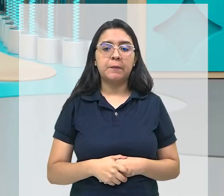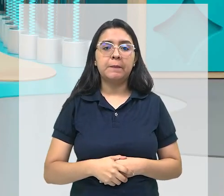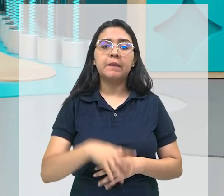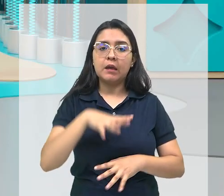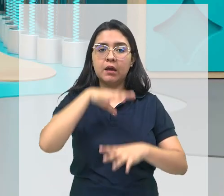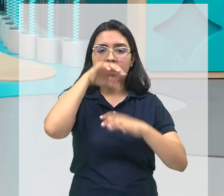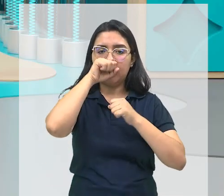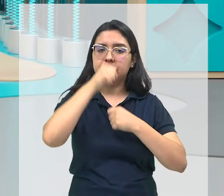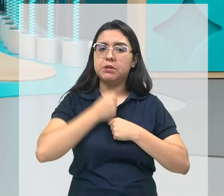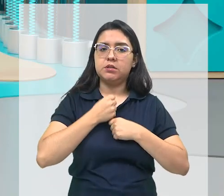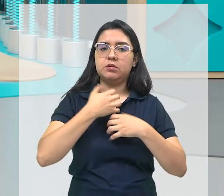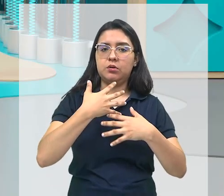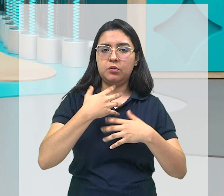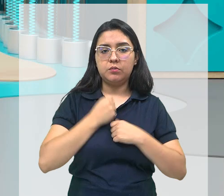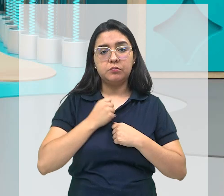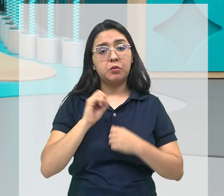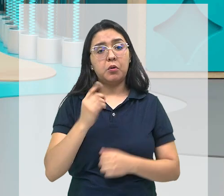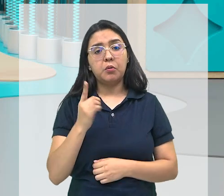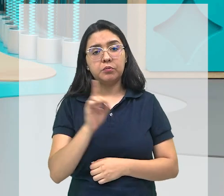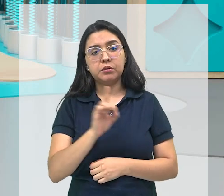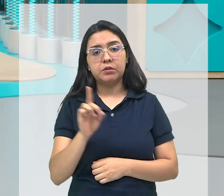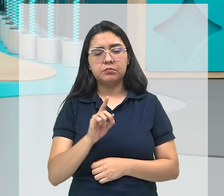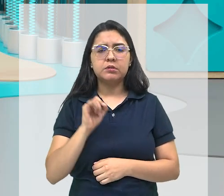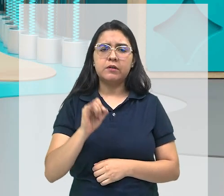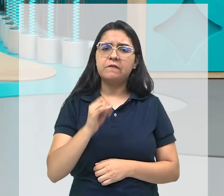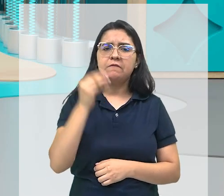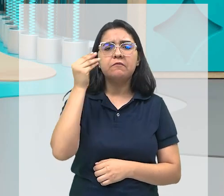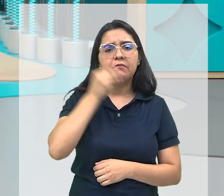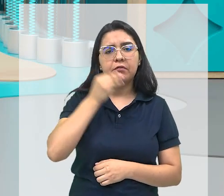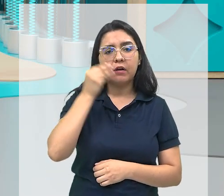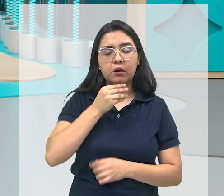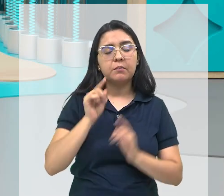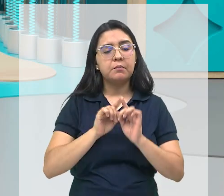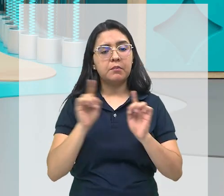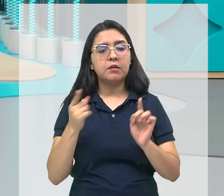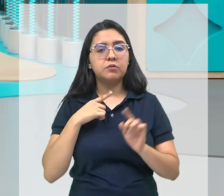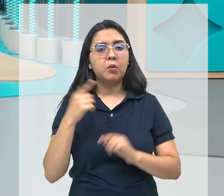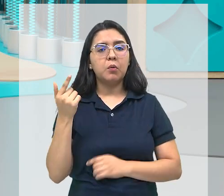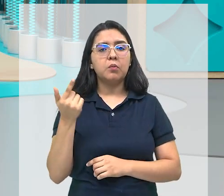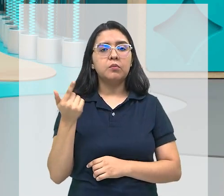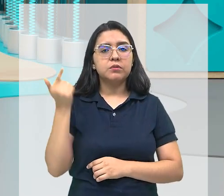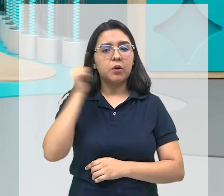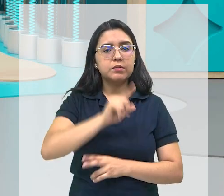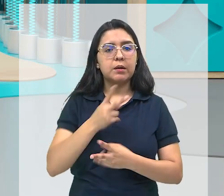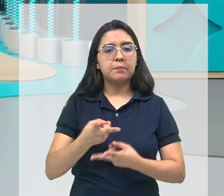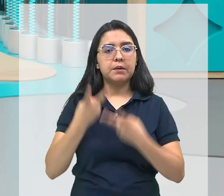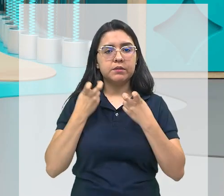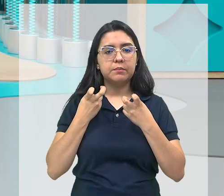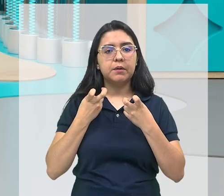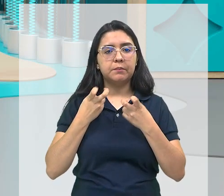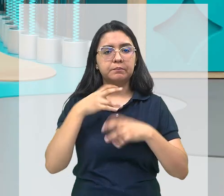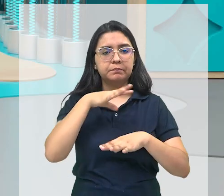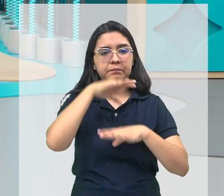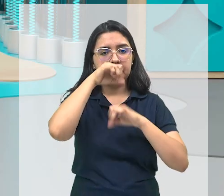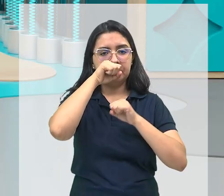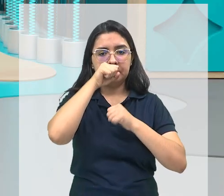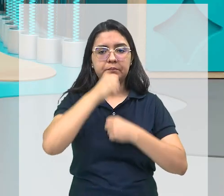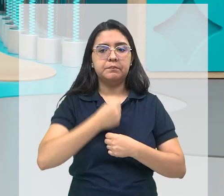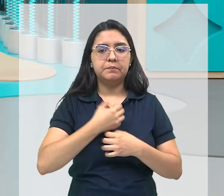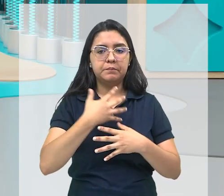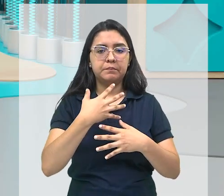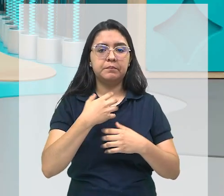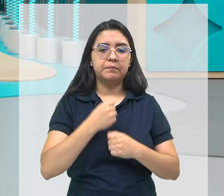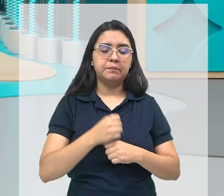a respiração. Mesmo que seja bem fraquinho, mas de repente você consegue escutar um pouquinho